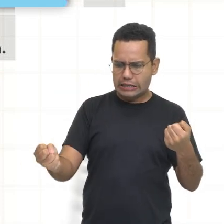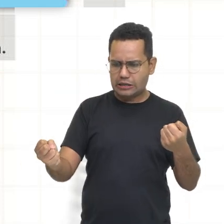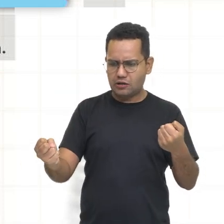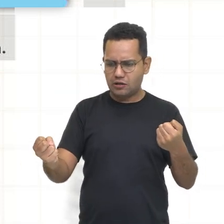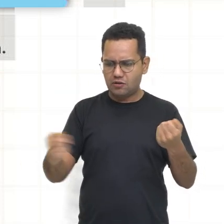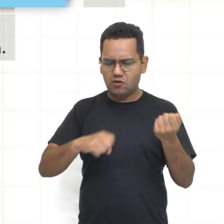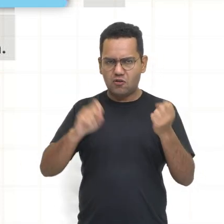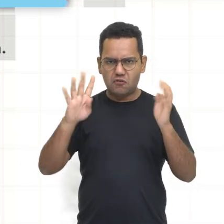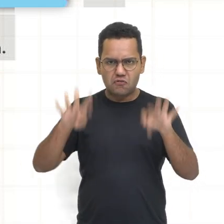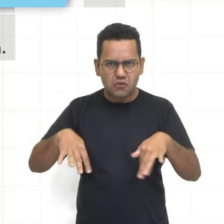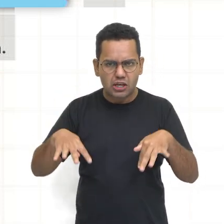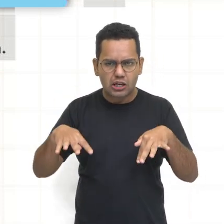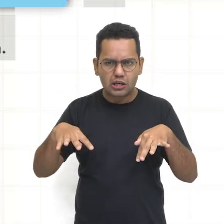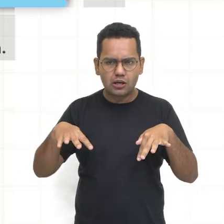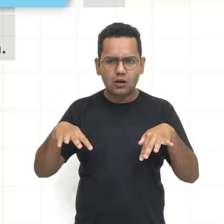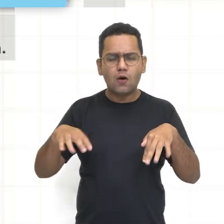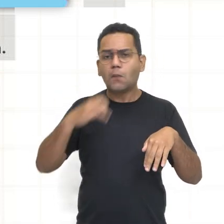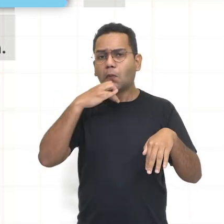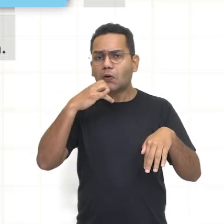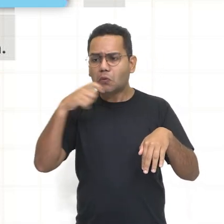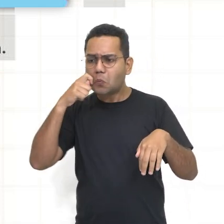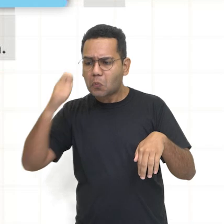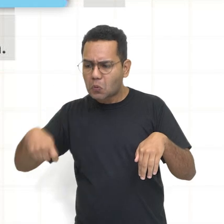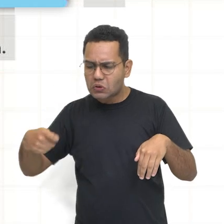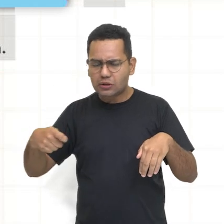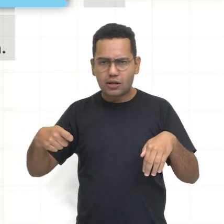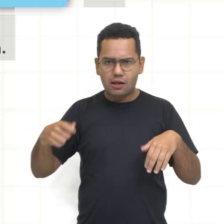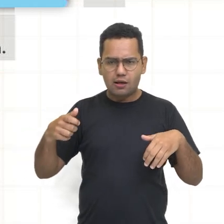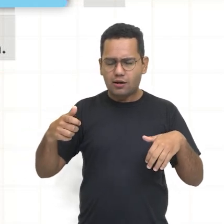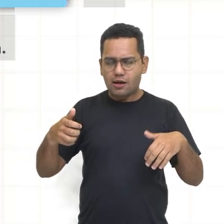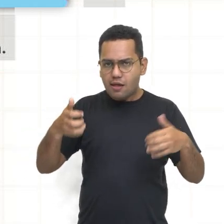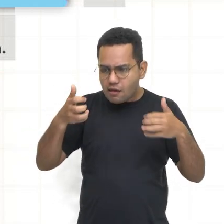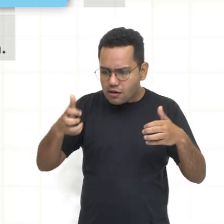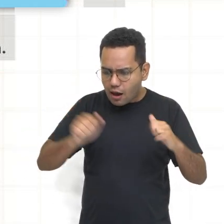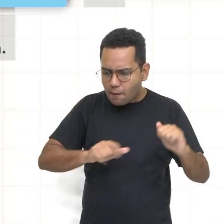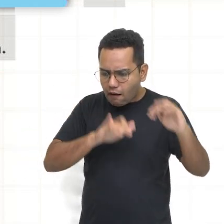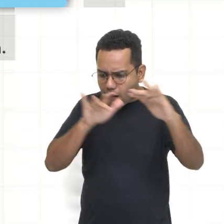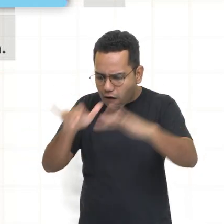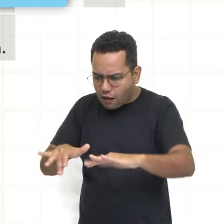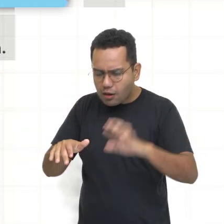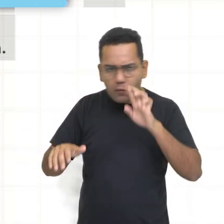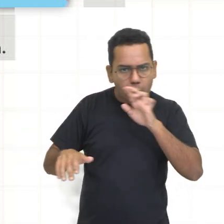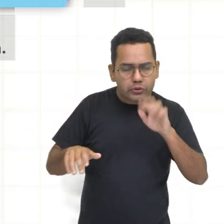ceder, né? Ou seja, eles não querem ter o seu território ali invadido e a Rússia não quer deixar